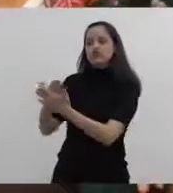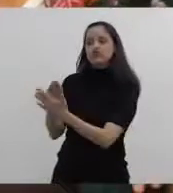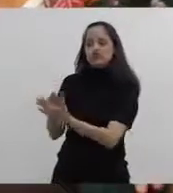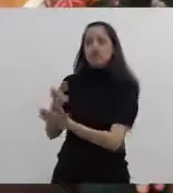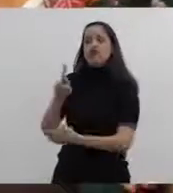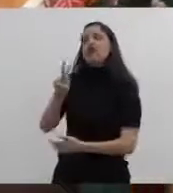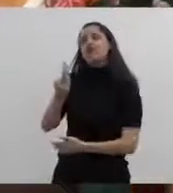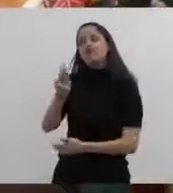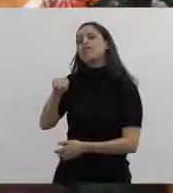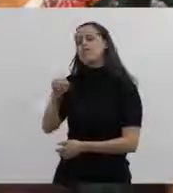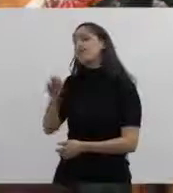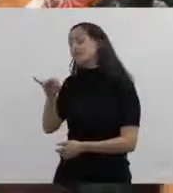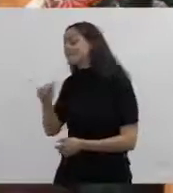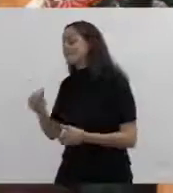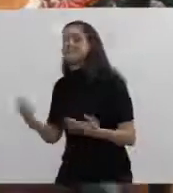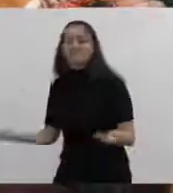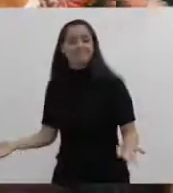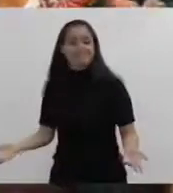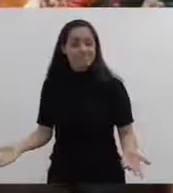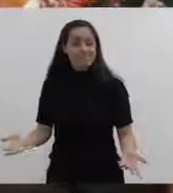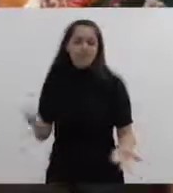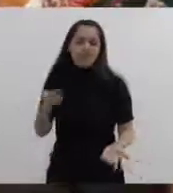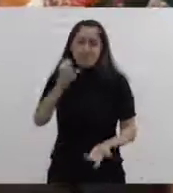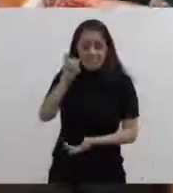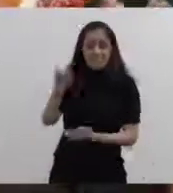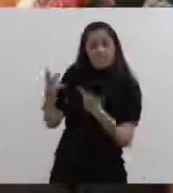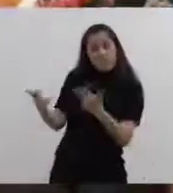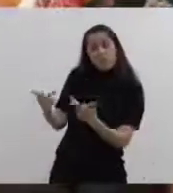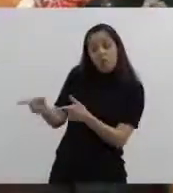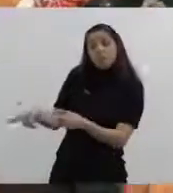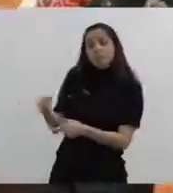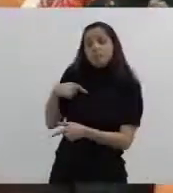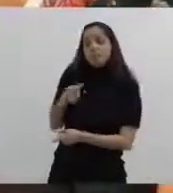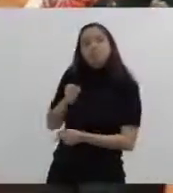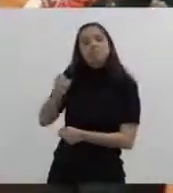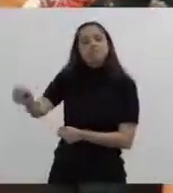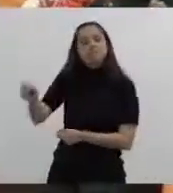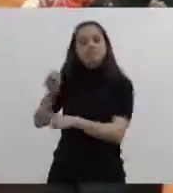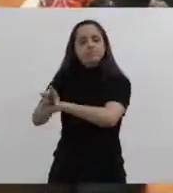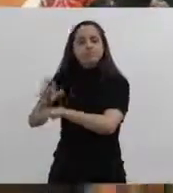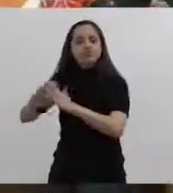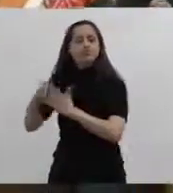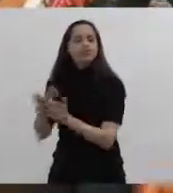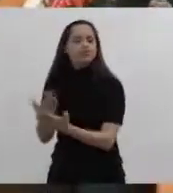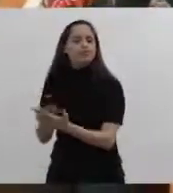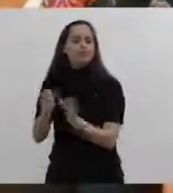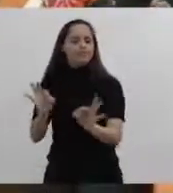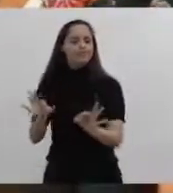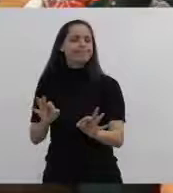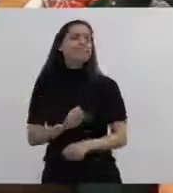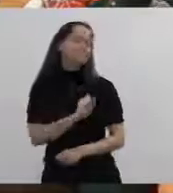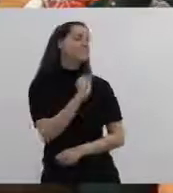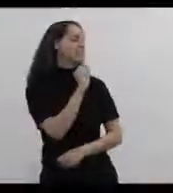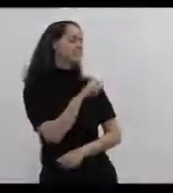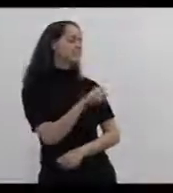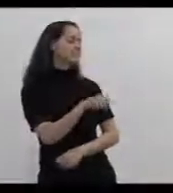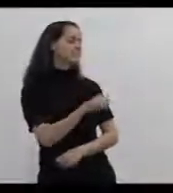România ou não? Na România, mas numa escola como a România? Sem dúvida.